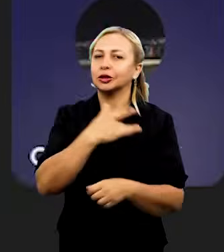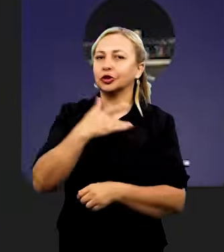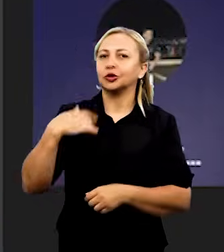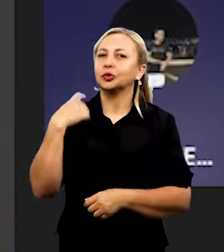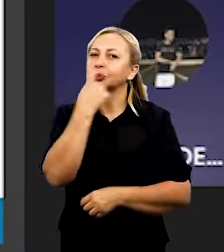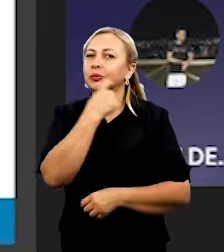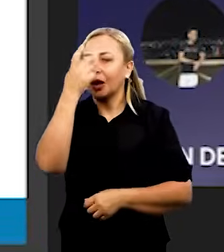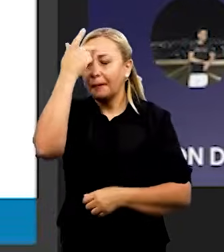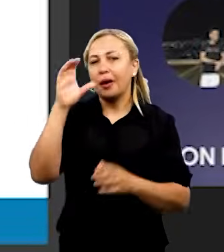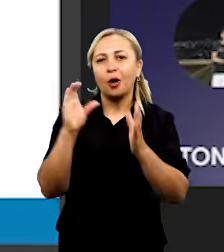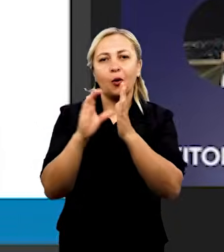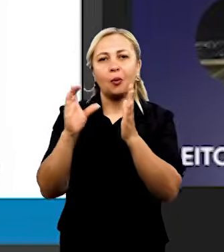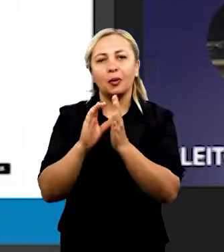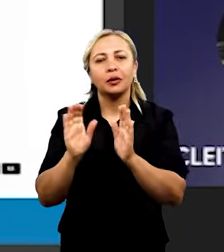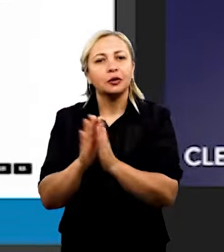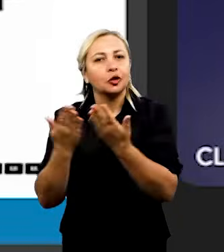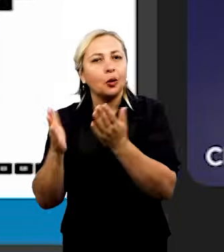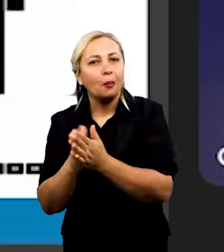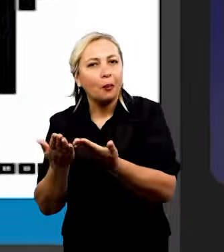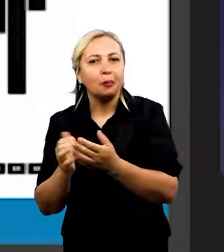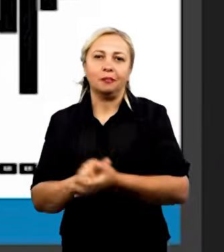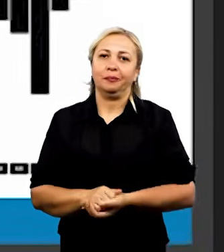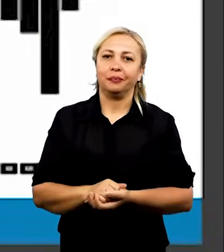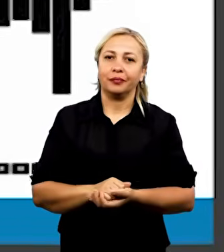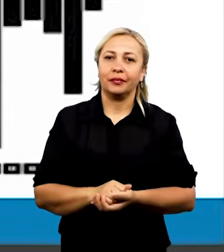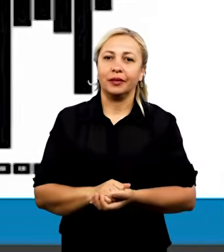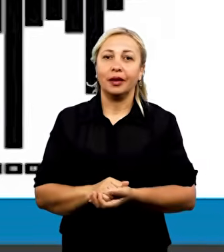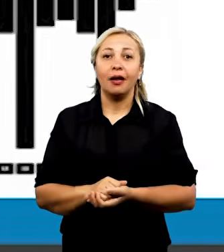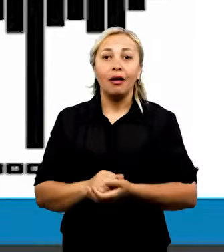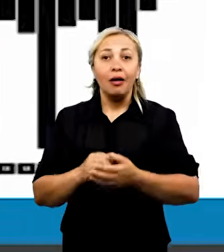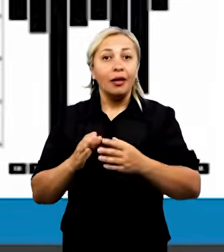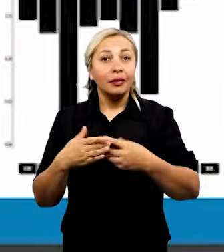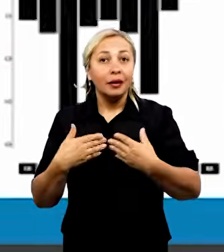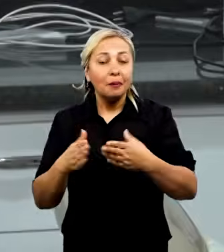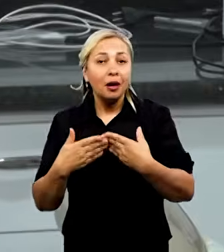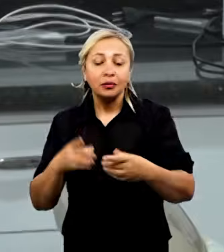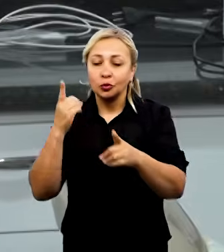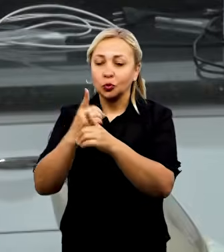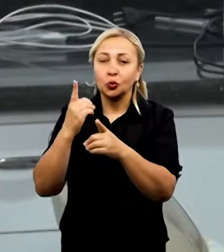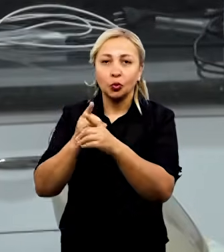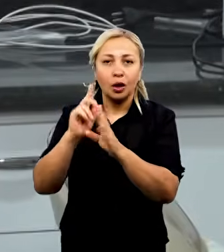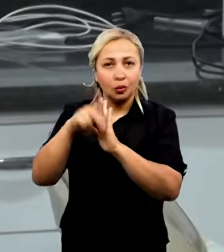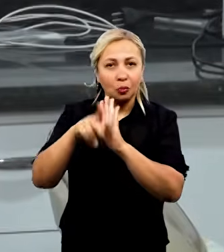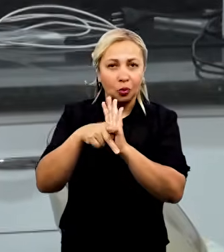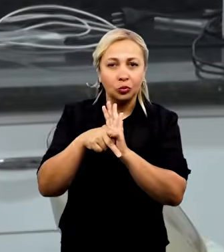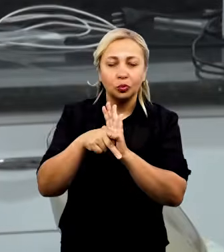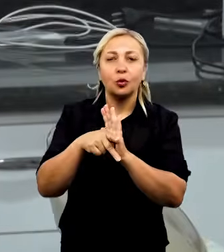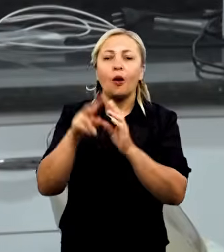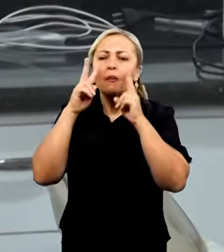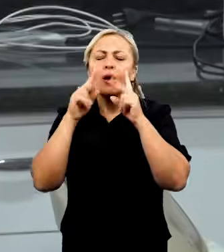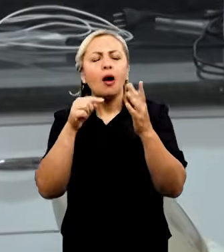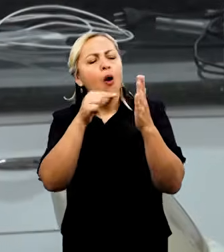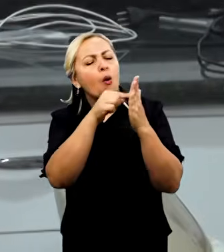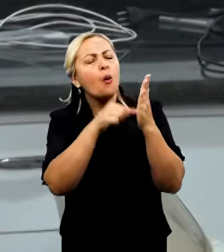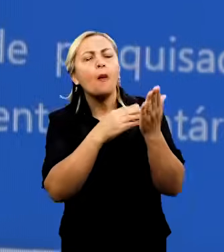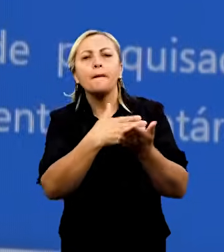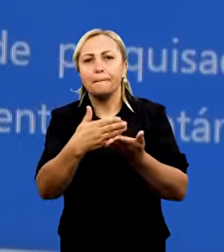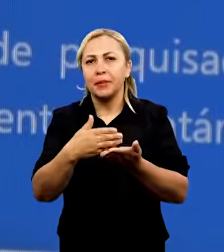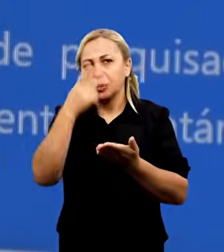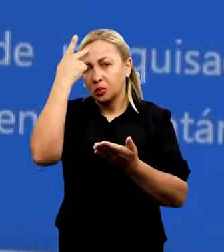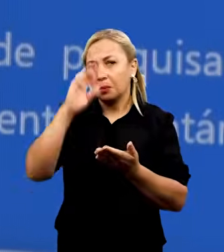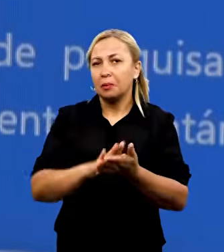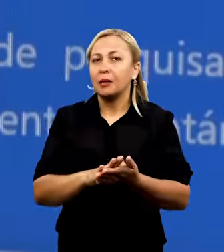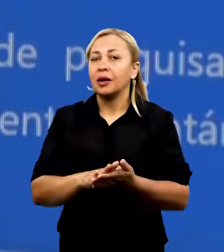para comunidades socialmente vulneráveis. Demandas encontradas no projeto foram o ponto de